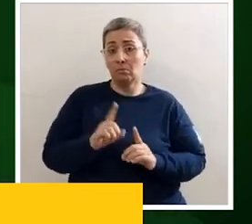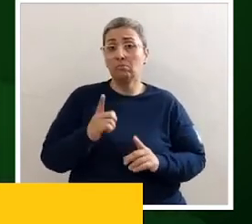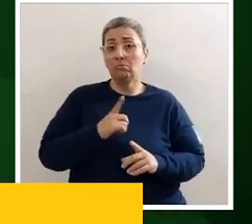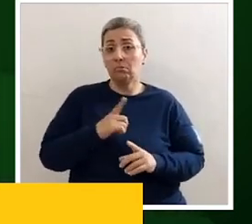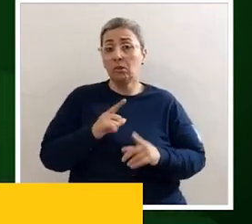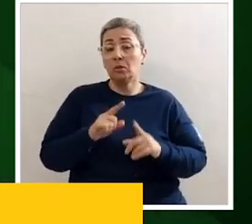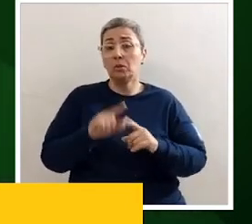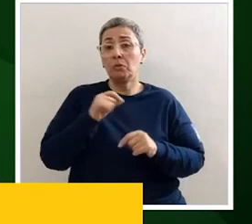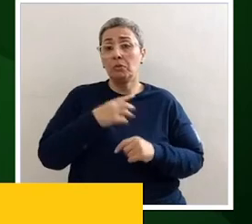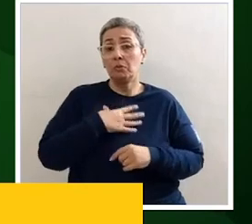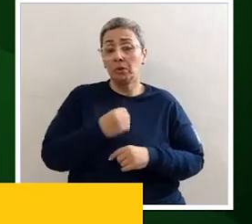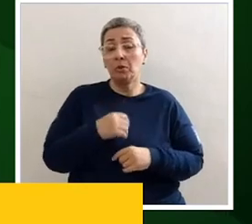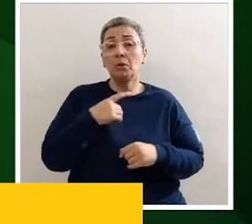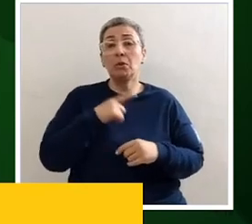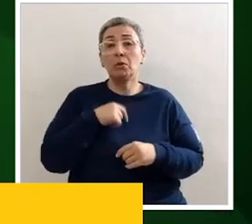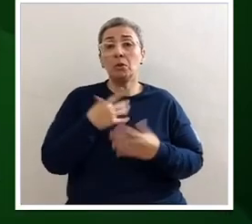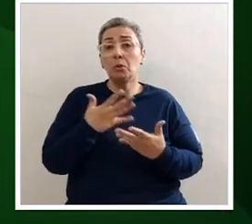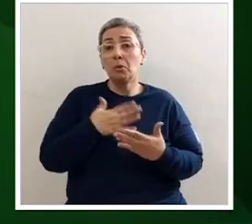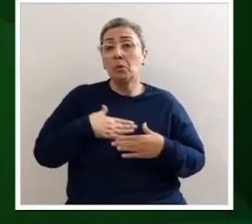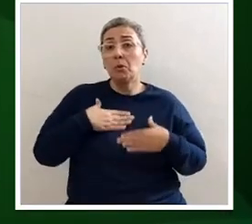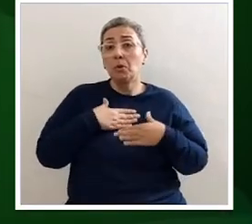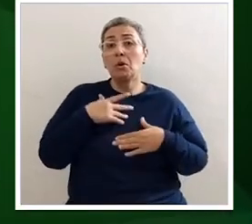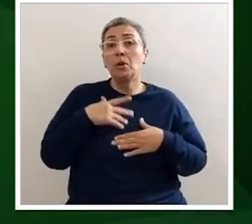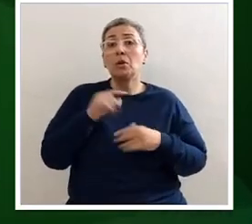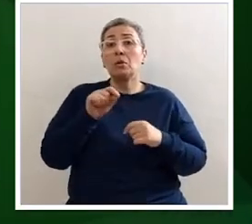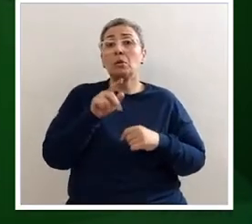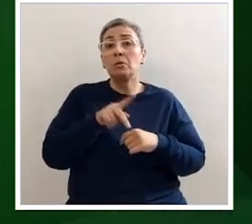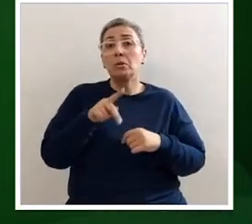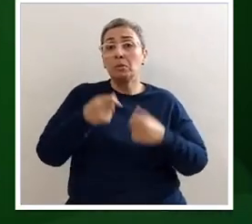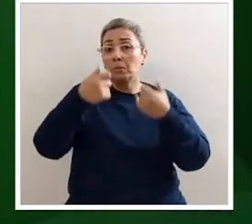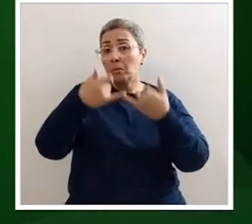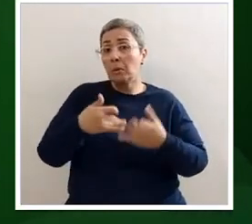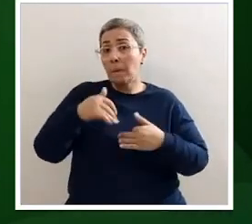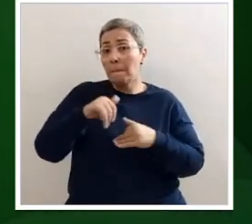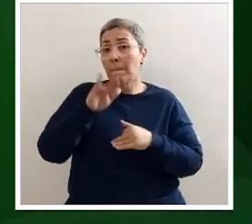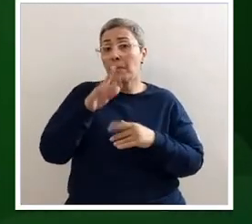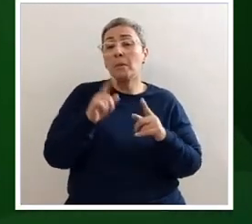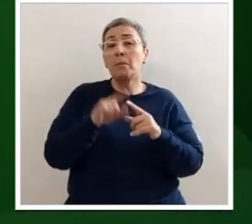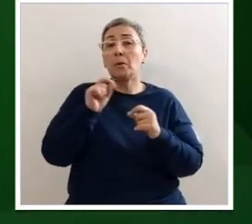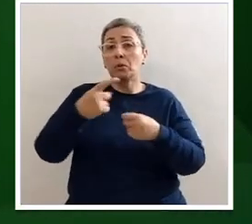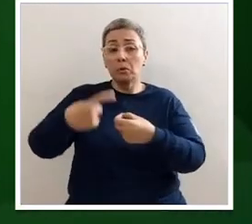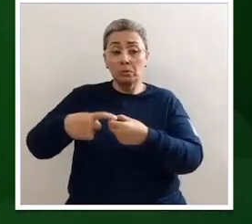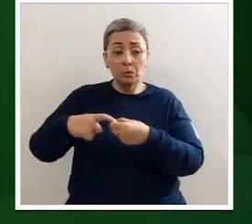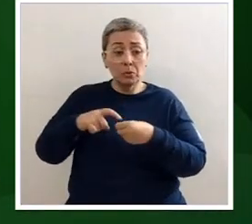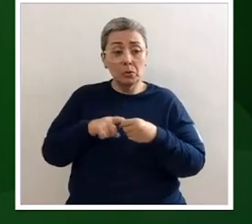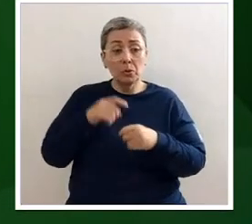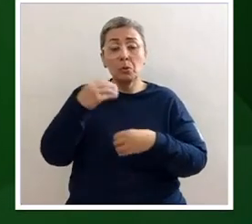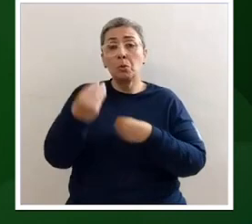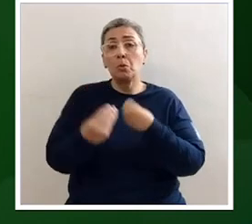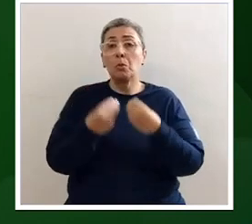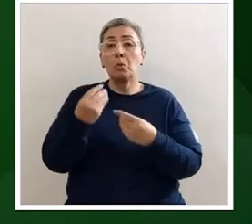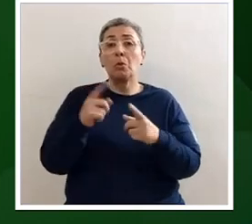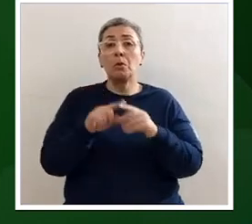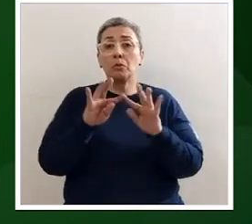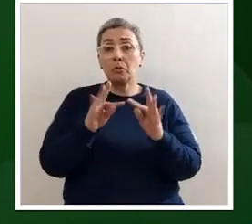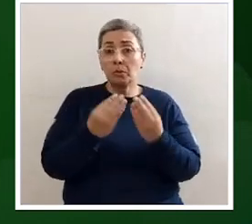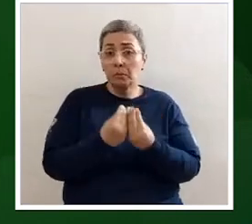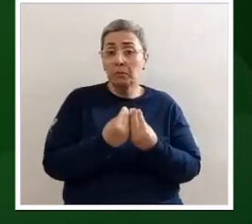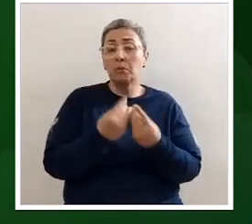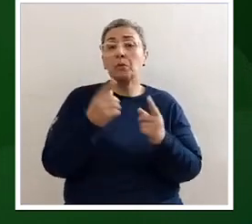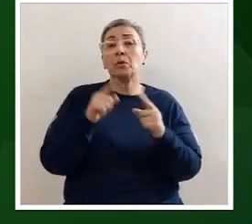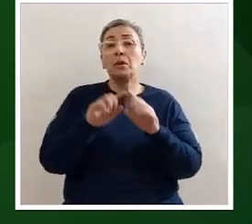eu acho Eu gostaria que o professor explicasse explanasse um pouco mais sobre essas parcerias Família